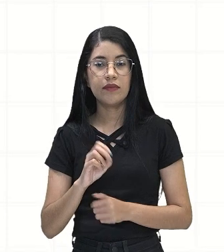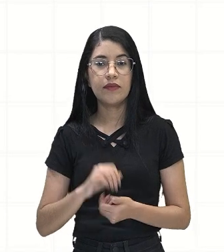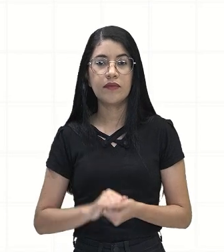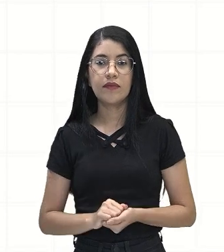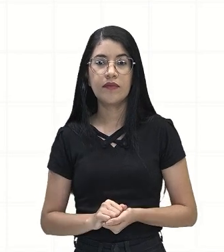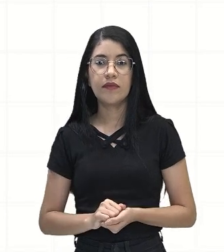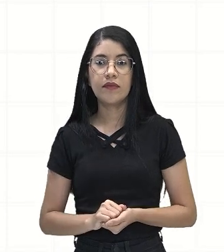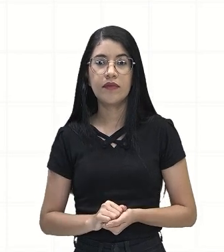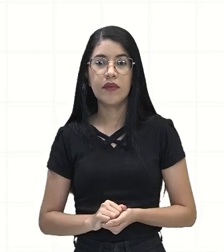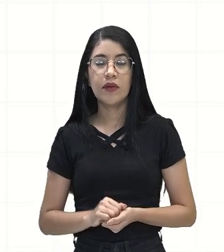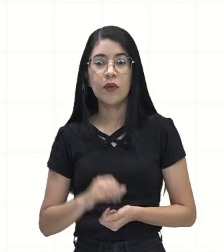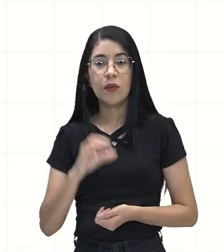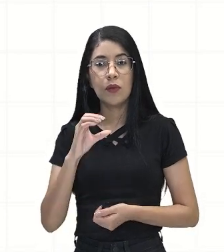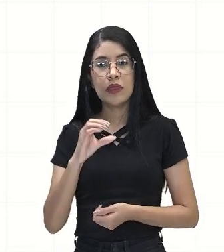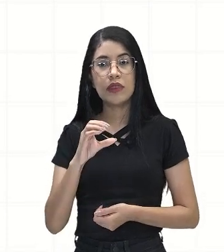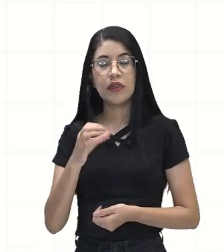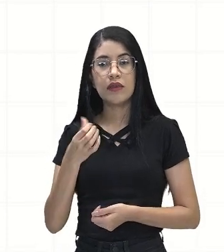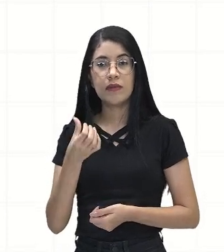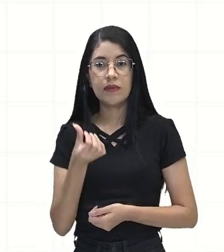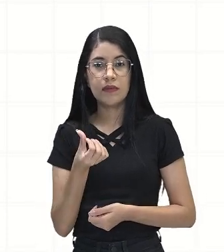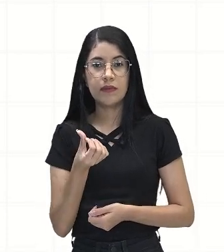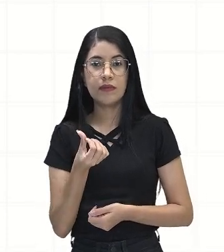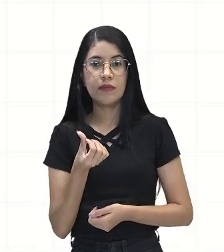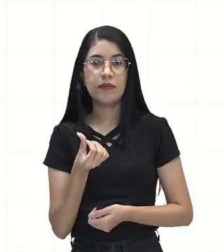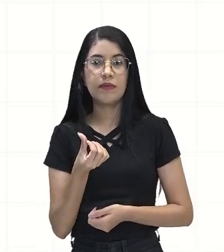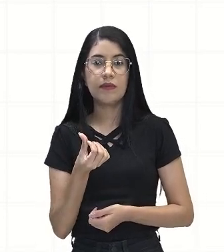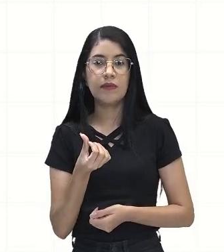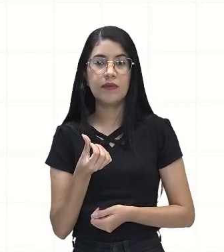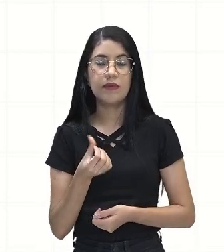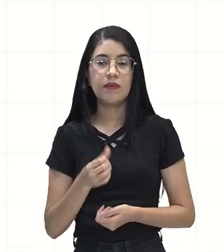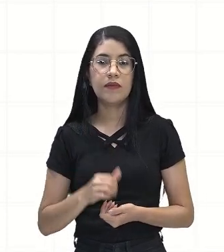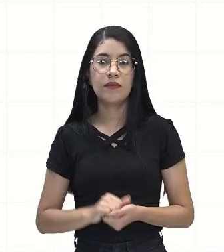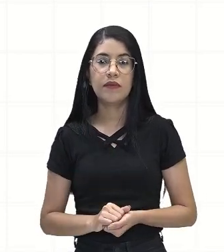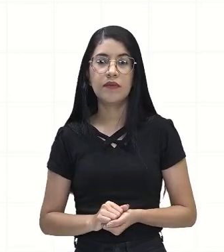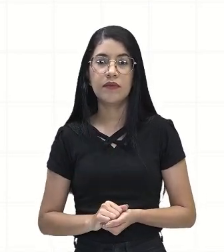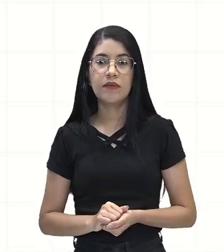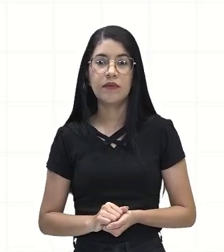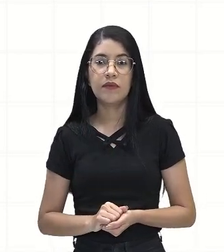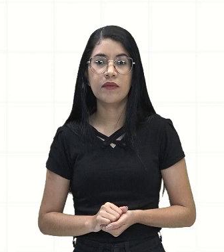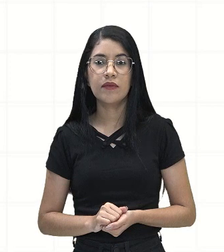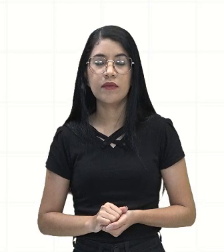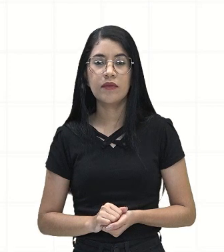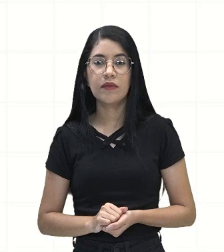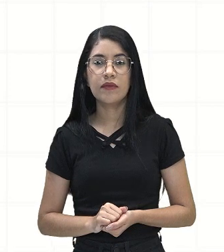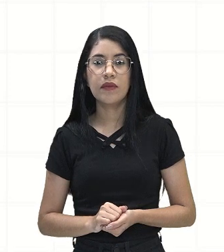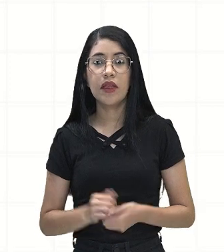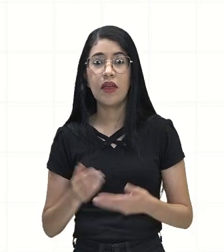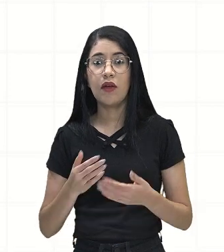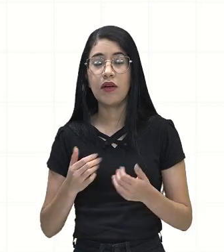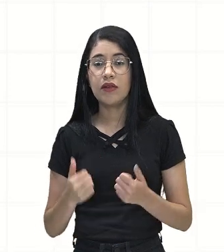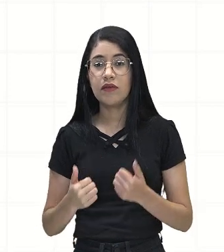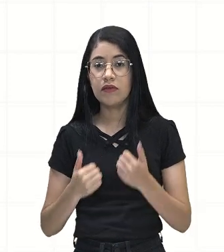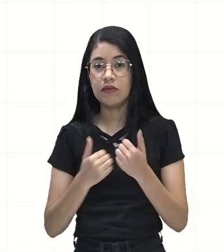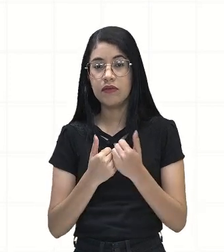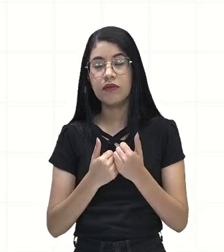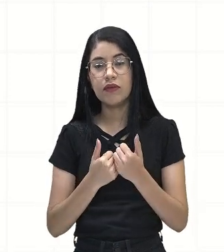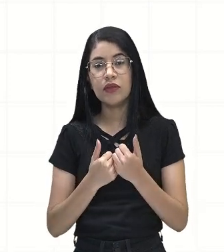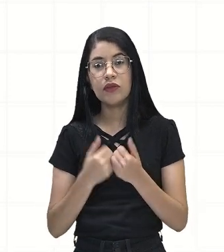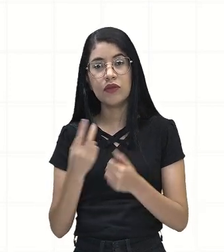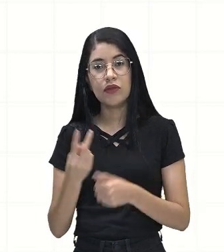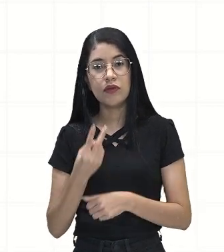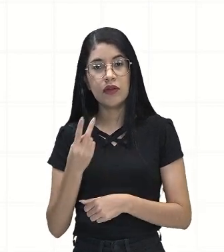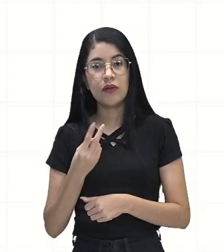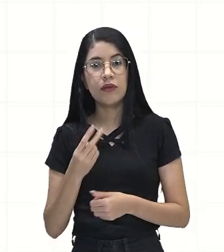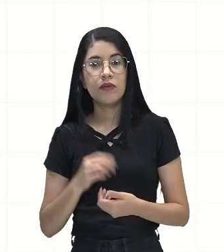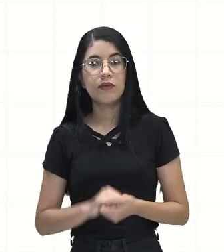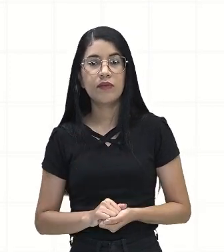C é o cateto que mede 6 e, né, nós vamos substituir e fazer essa continha. Tranquilo?